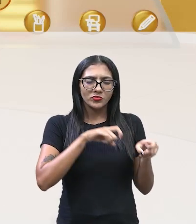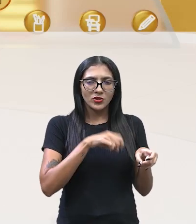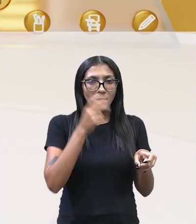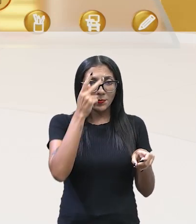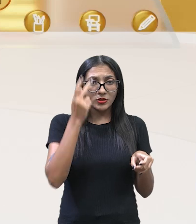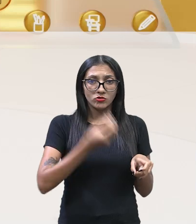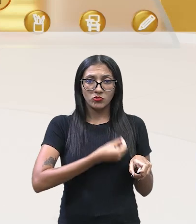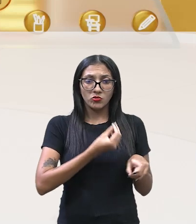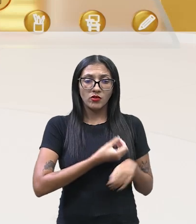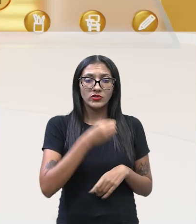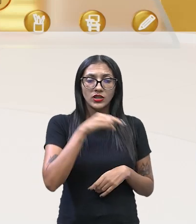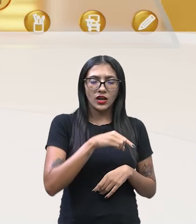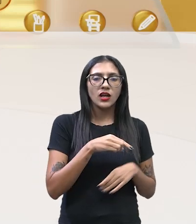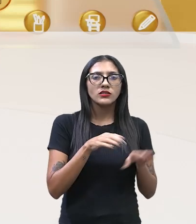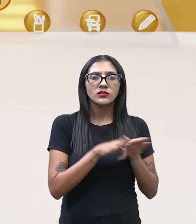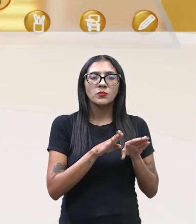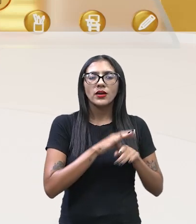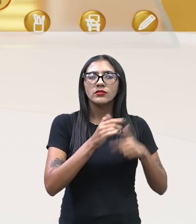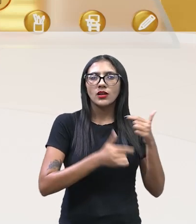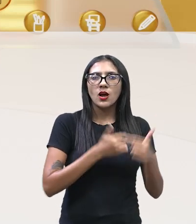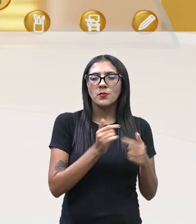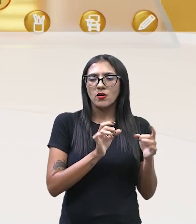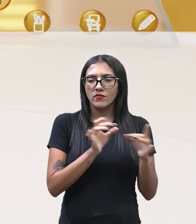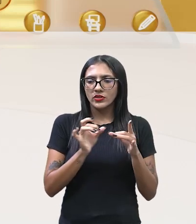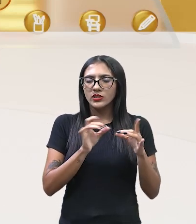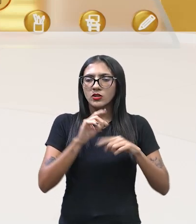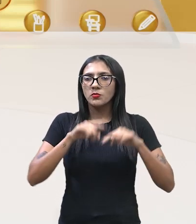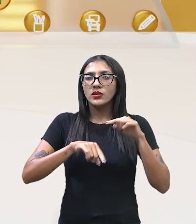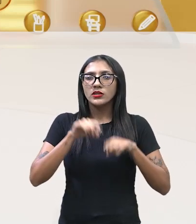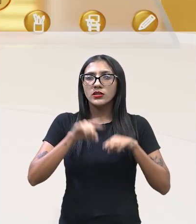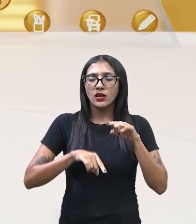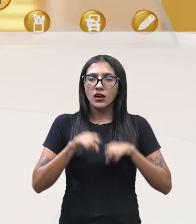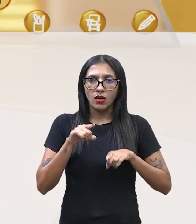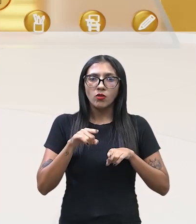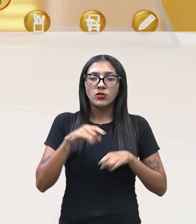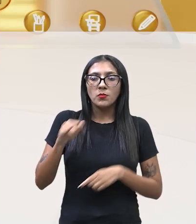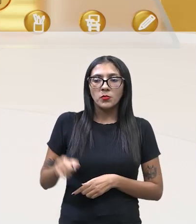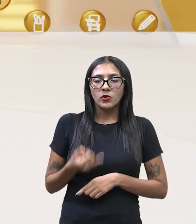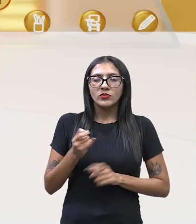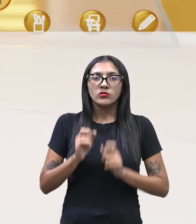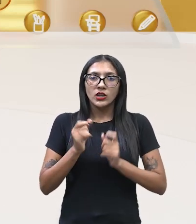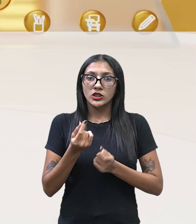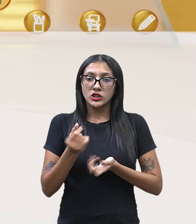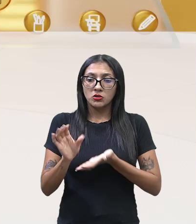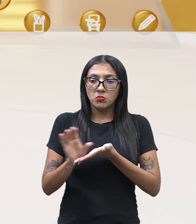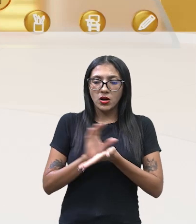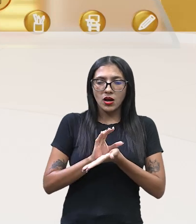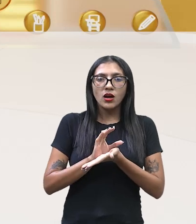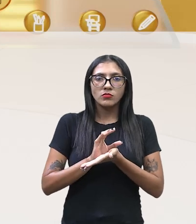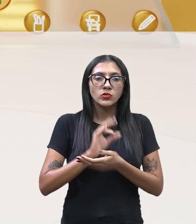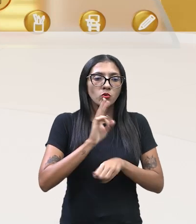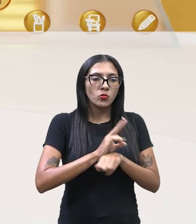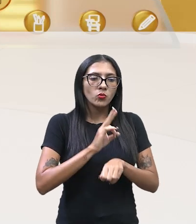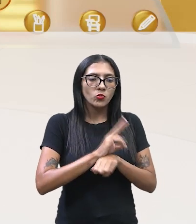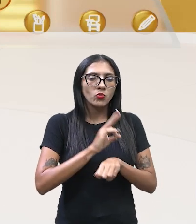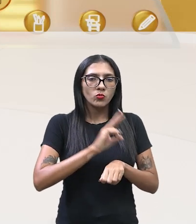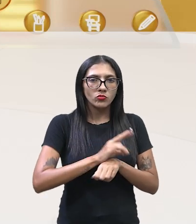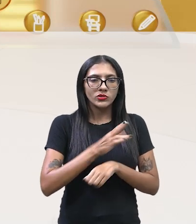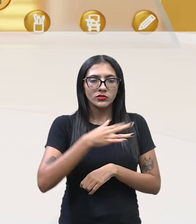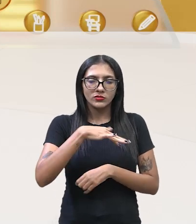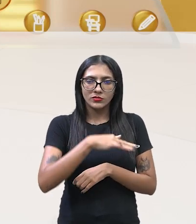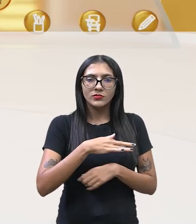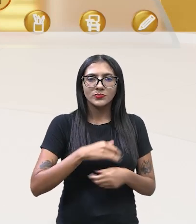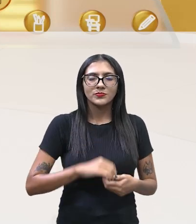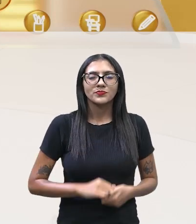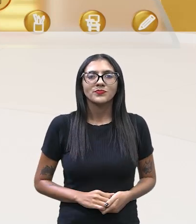né, e através dessas vendas eles sustentam ali o seu próprio negócio, né, o seu próprio empreendimento. Então é bem